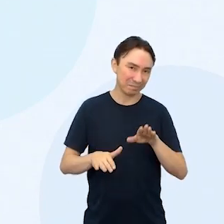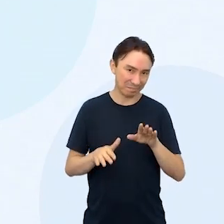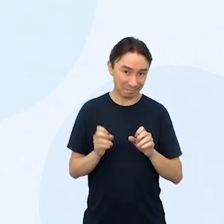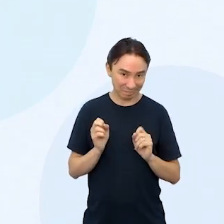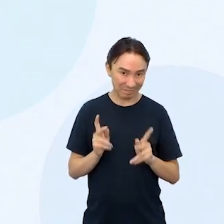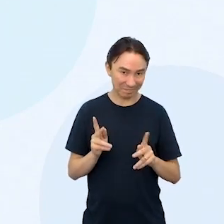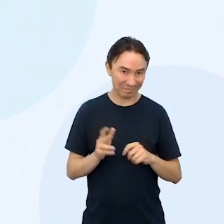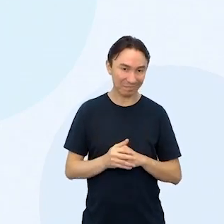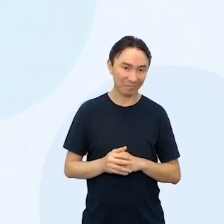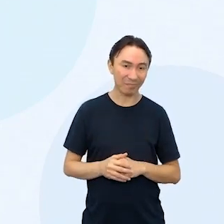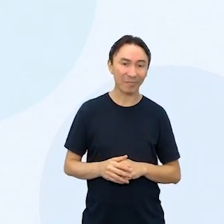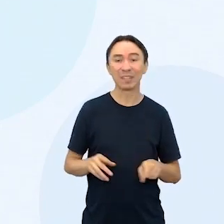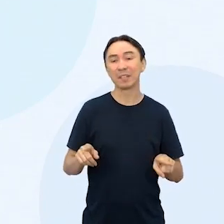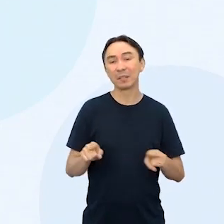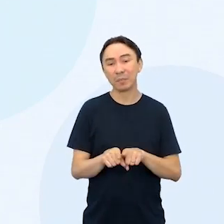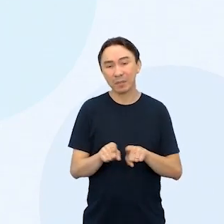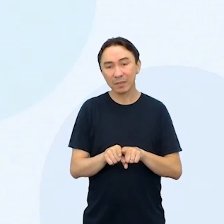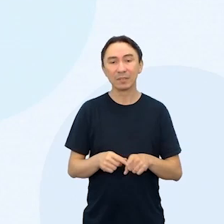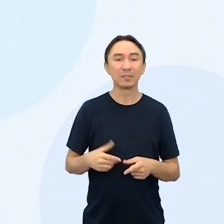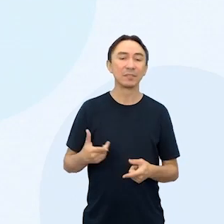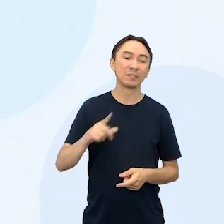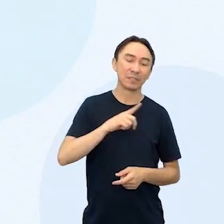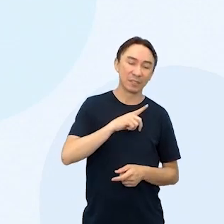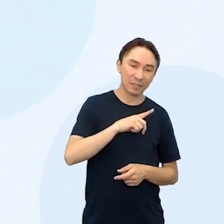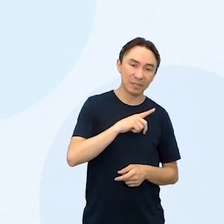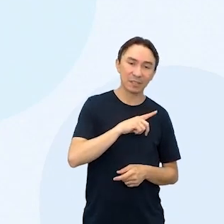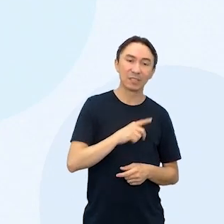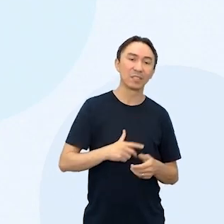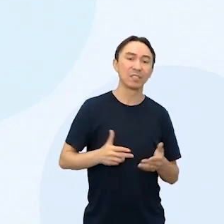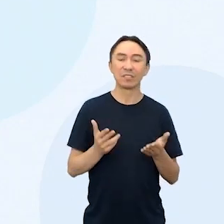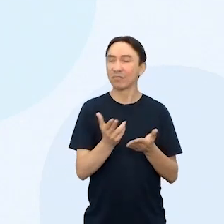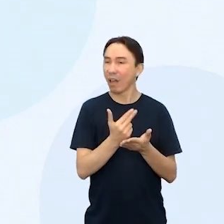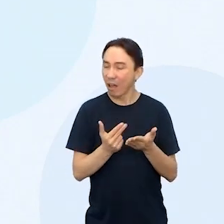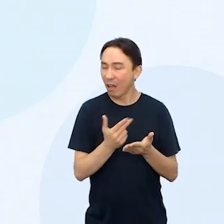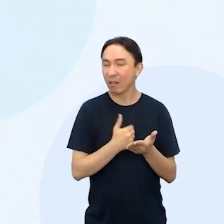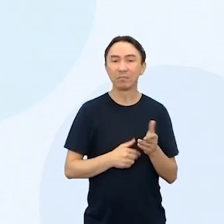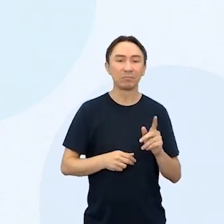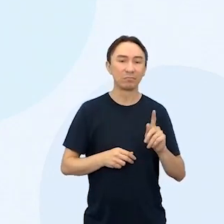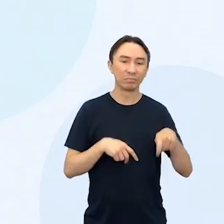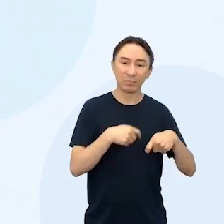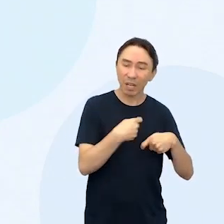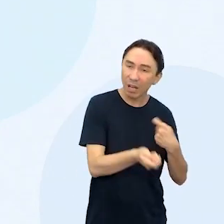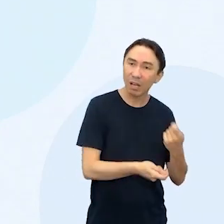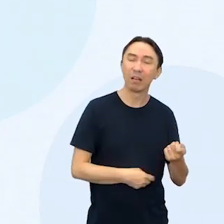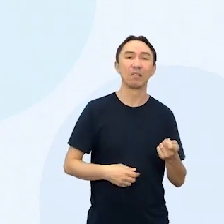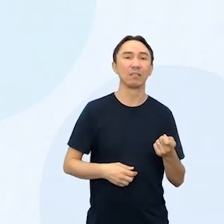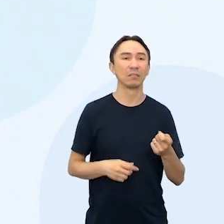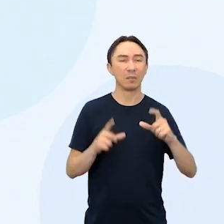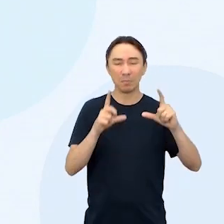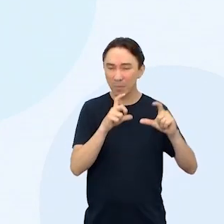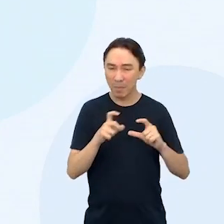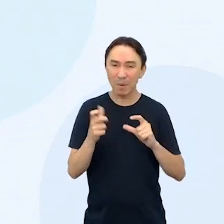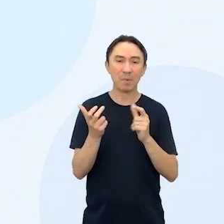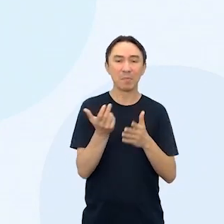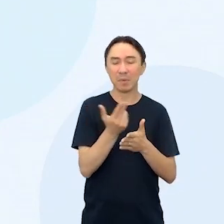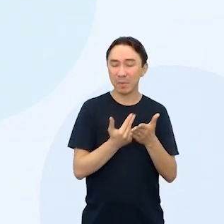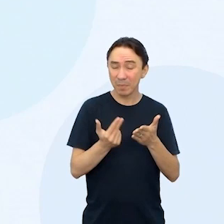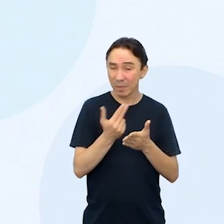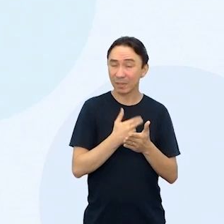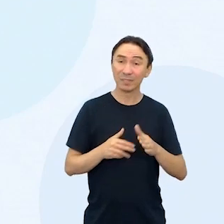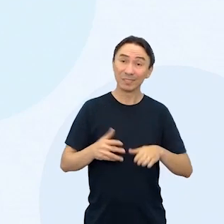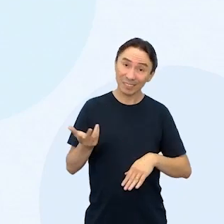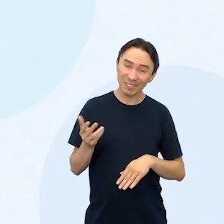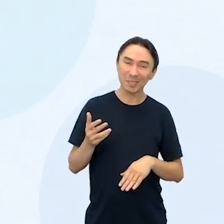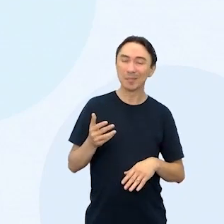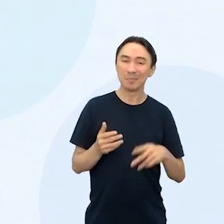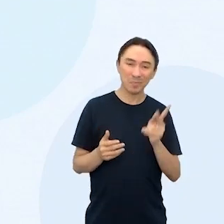tecnologia. Símbolos, gestos, sinais e imagens. Então, é importante destacar que a comunicação, né, muitos professores acreditam